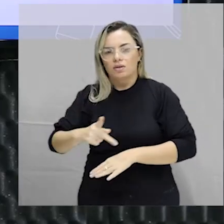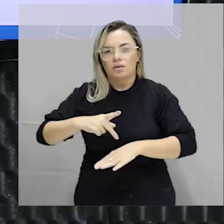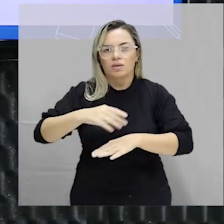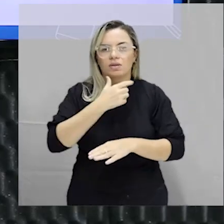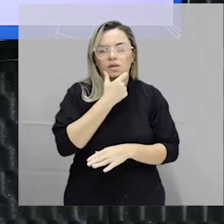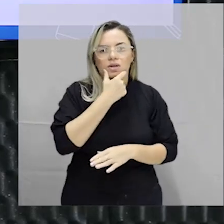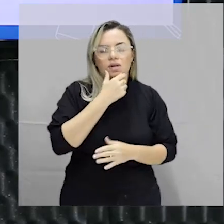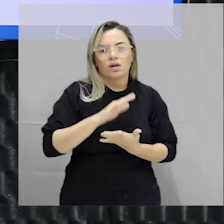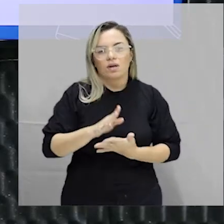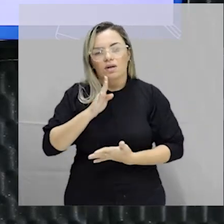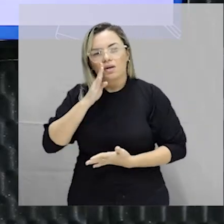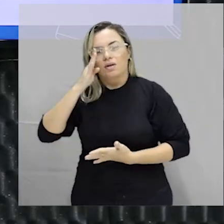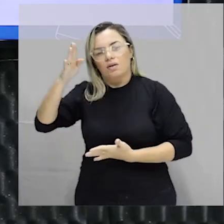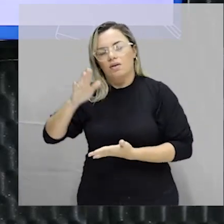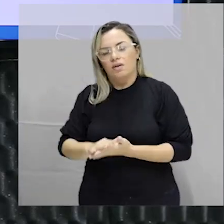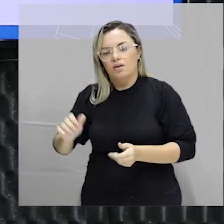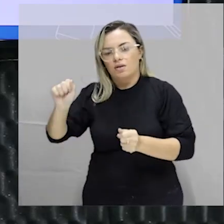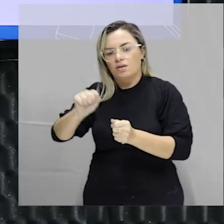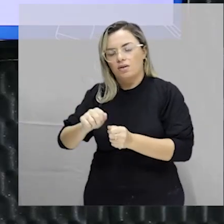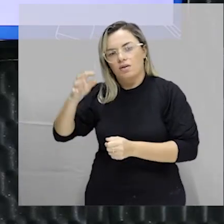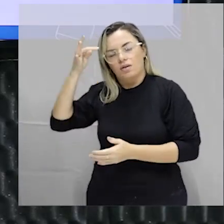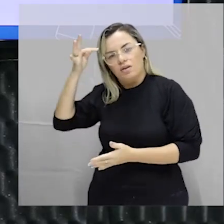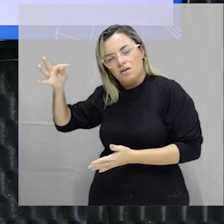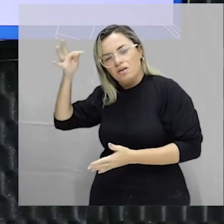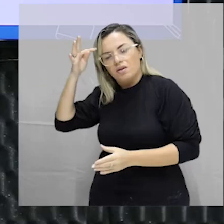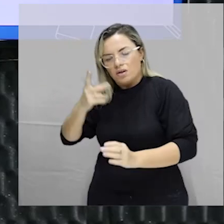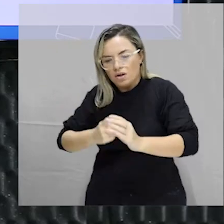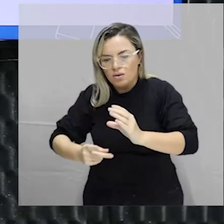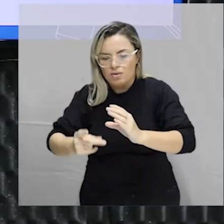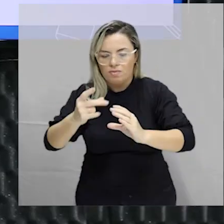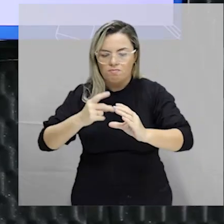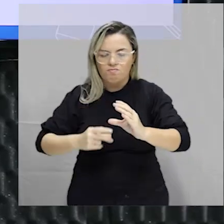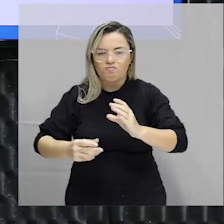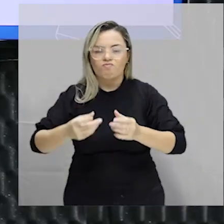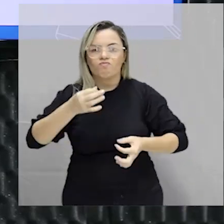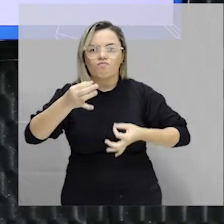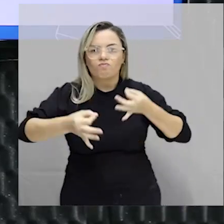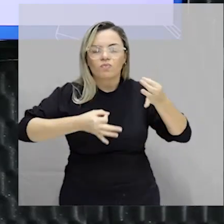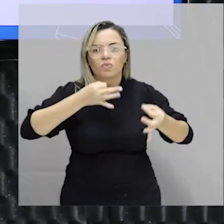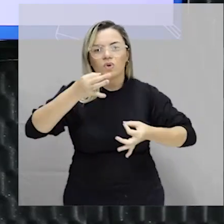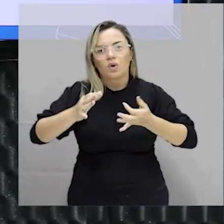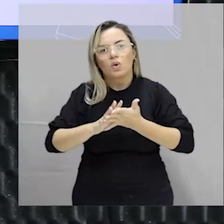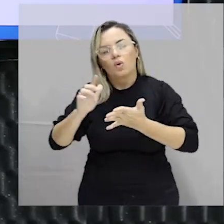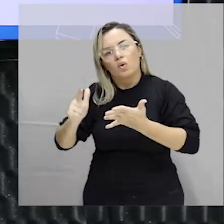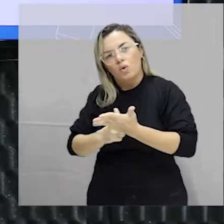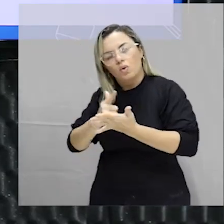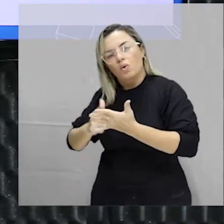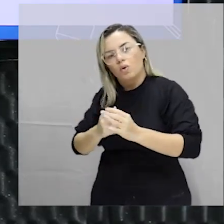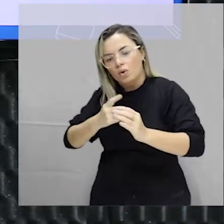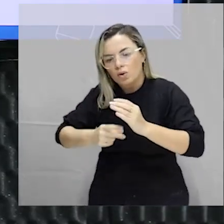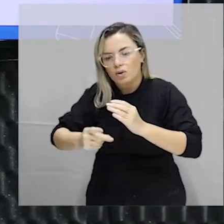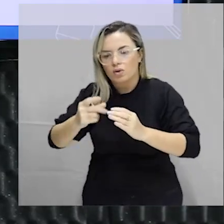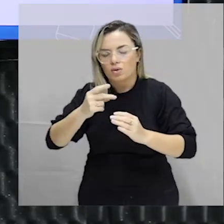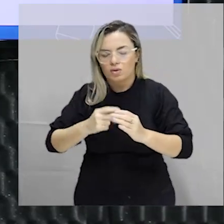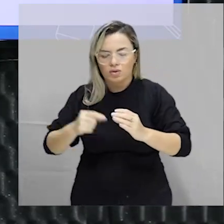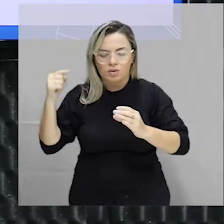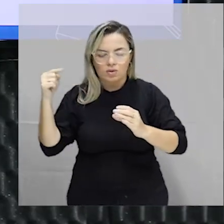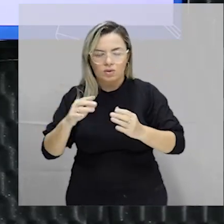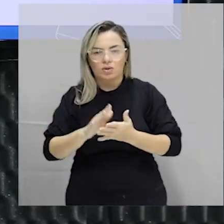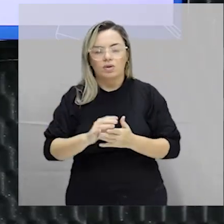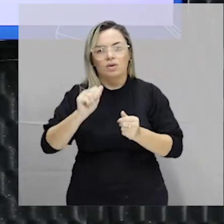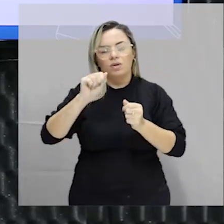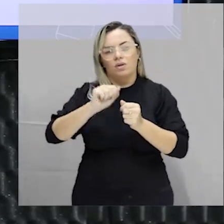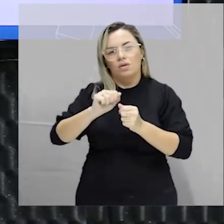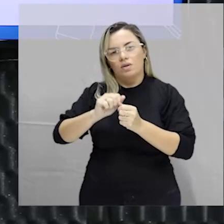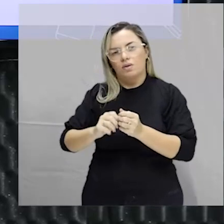levou ele a fazer ali grande parte da sua teoria crítica ao capitalismo. Inclusive o livro Capital, ele vai ser concebido a partir do momento